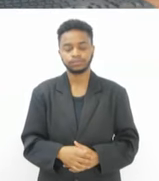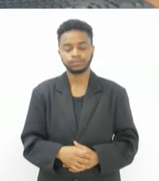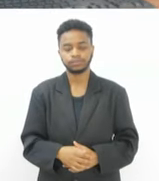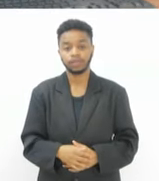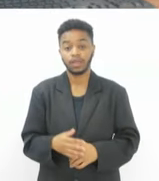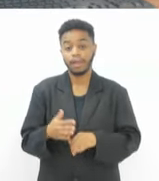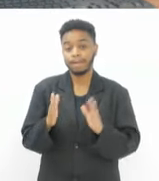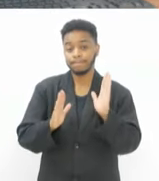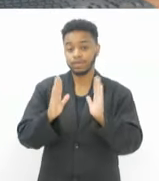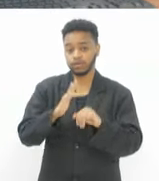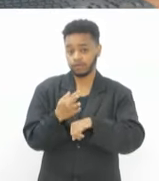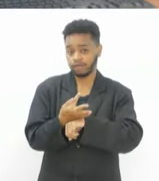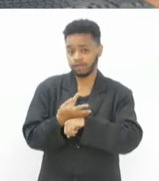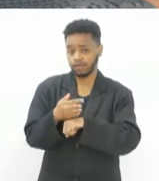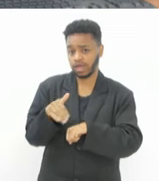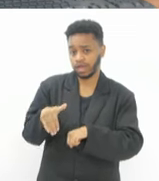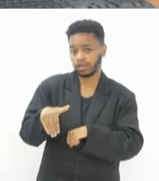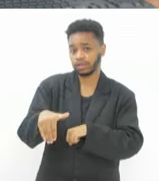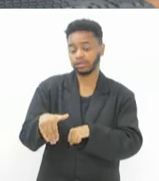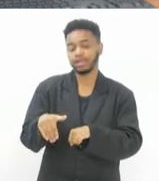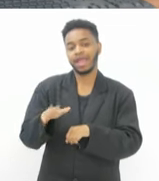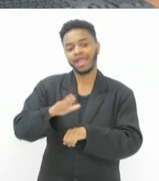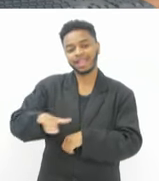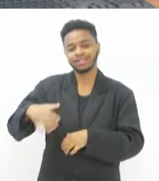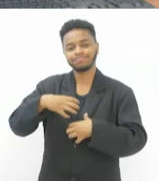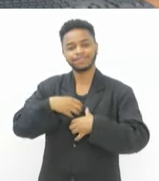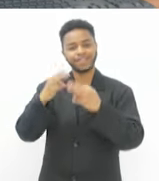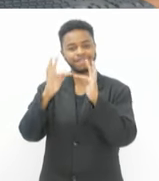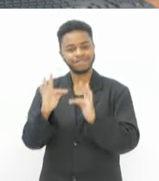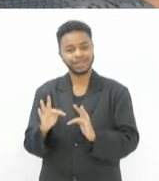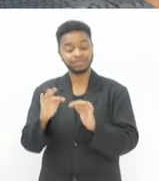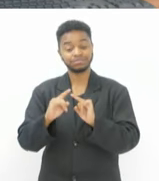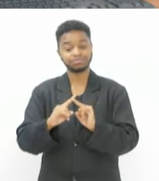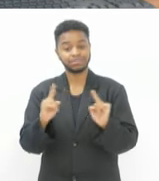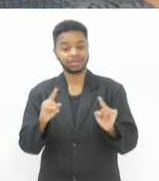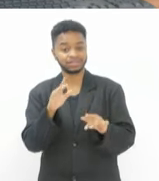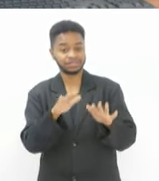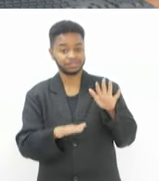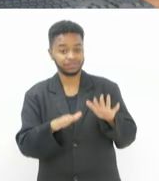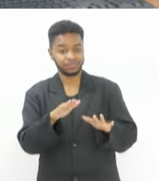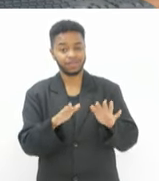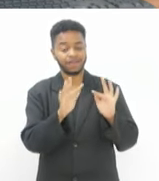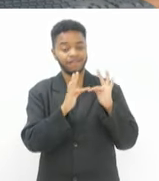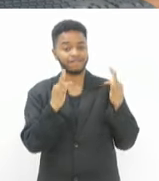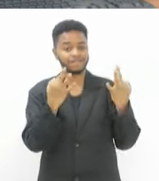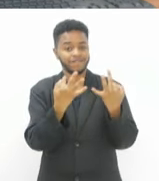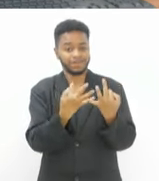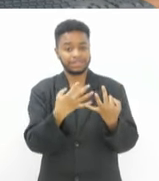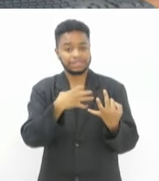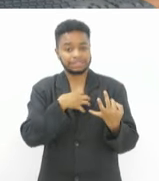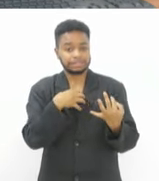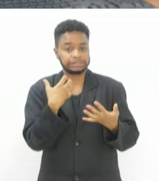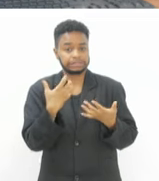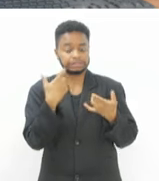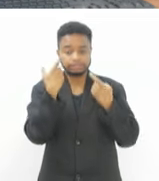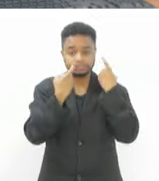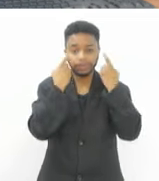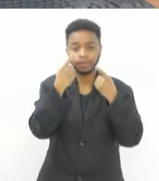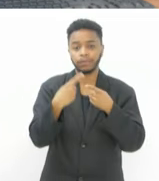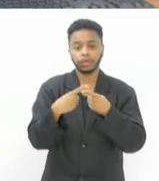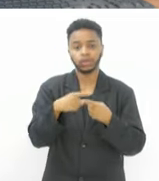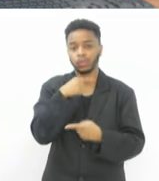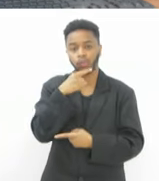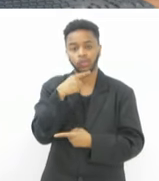Férias escolares chegando, felicidade para a criançada, mas por vezes desesperador para os pais, que nem sempre